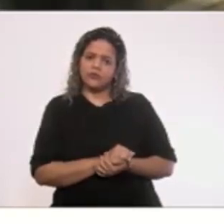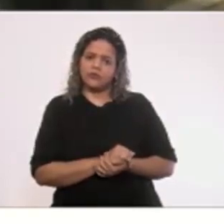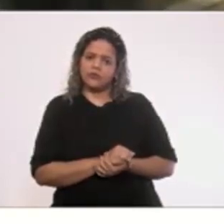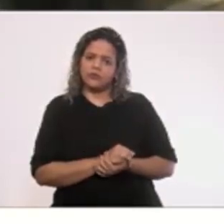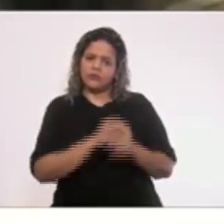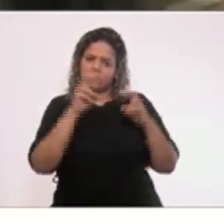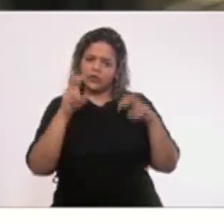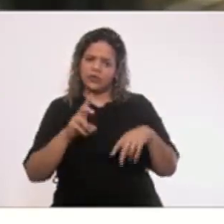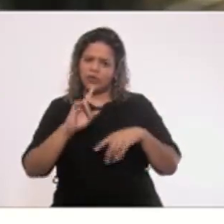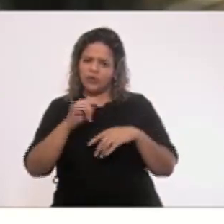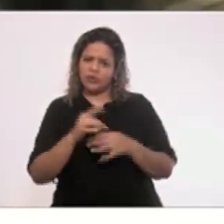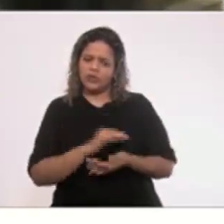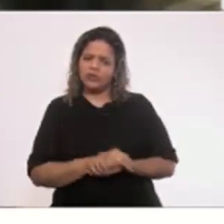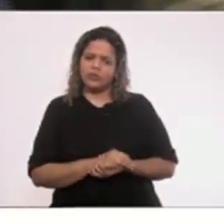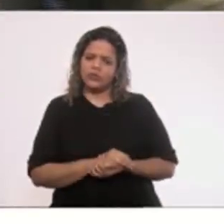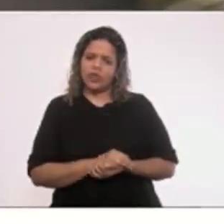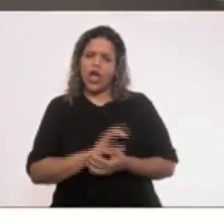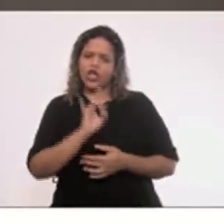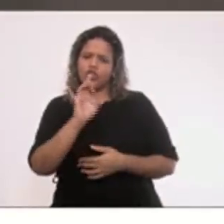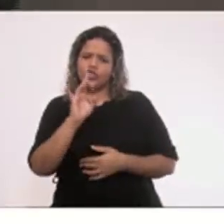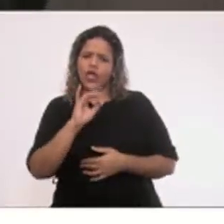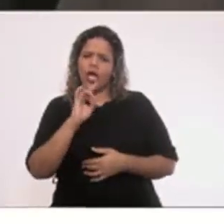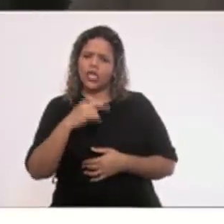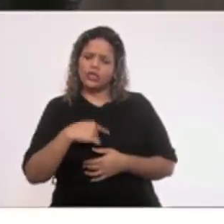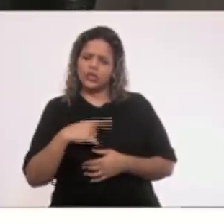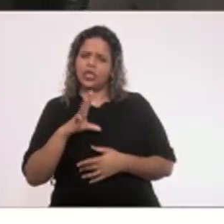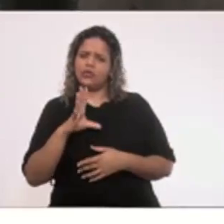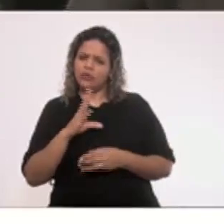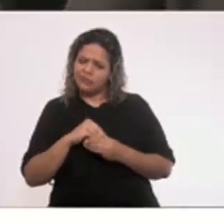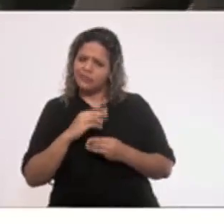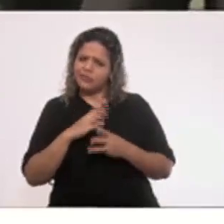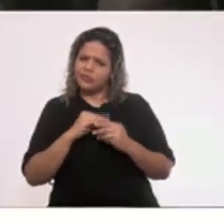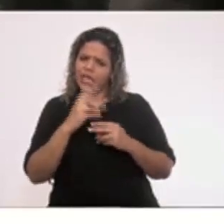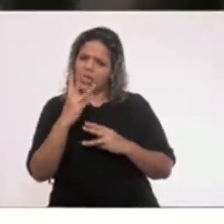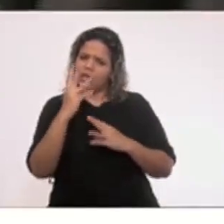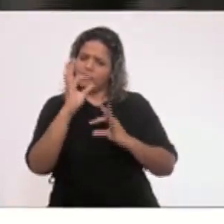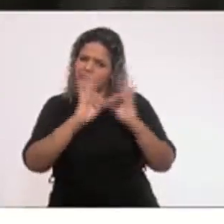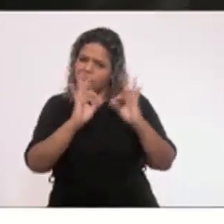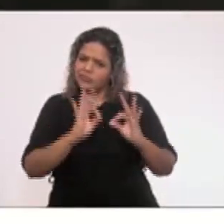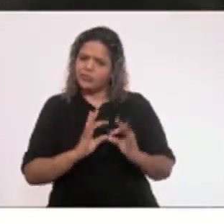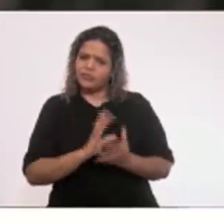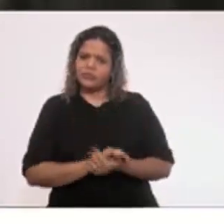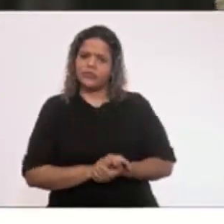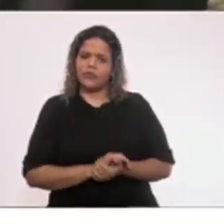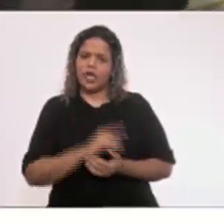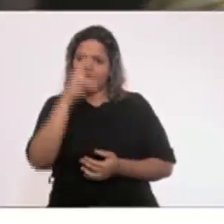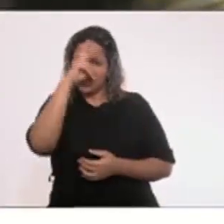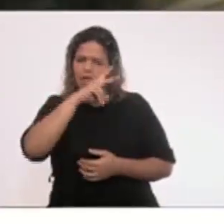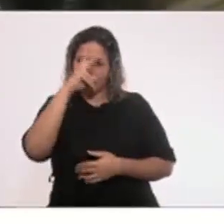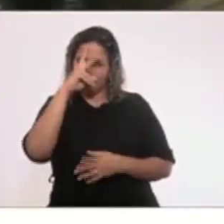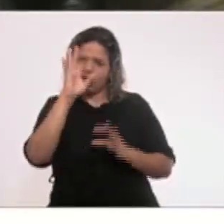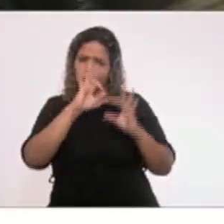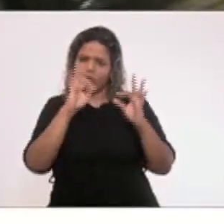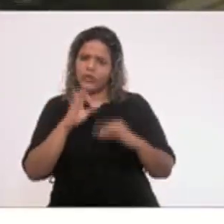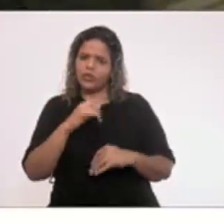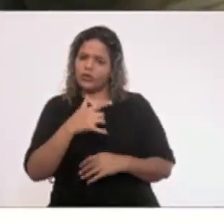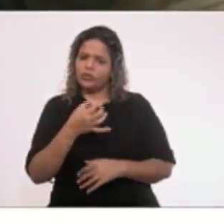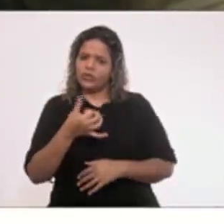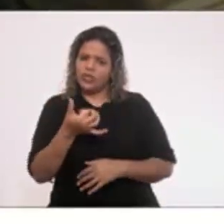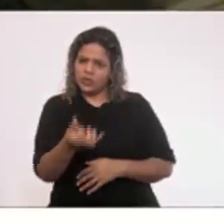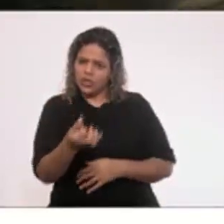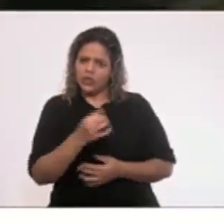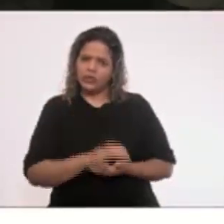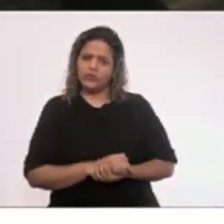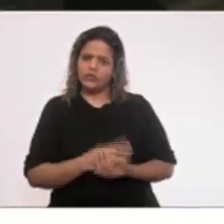Vamos sentar depois. Então, só para a gente aglutinar esses três projetos, lembrando aqui que esse projeto de